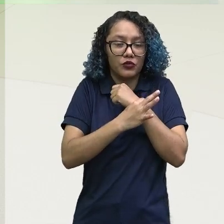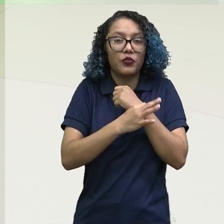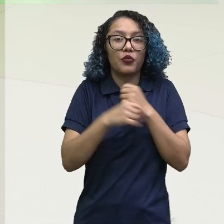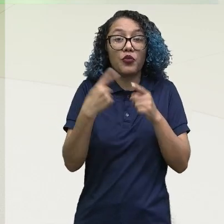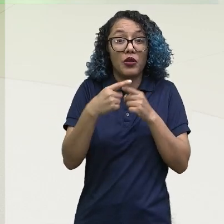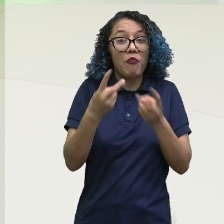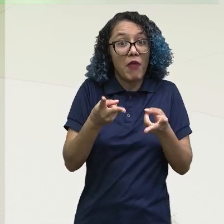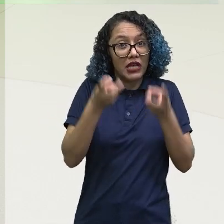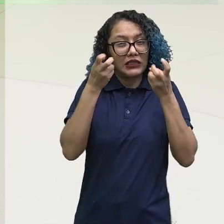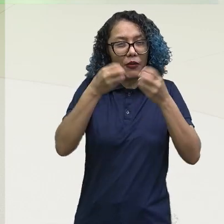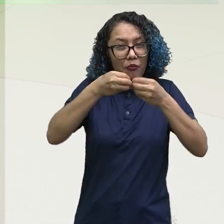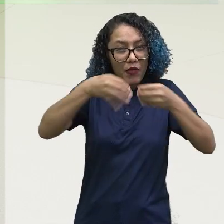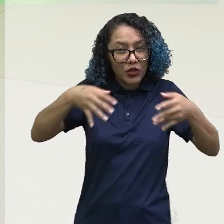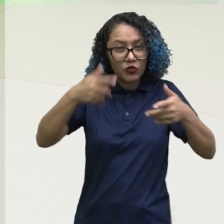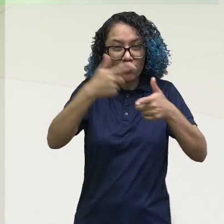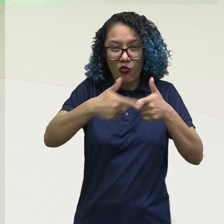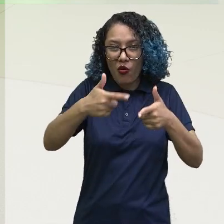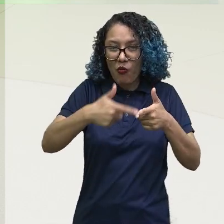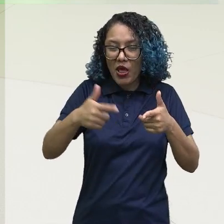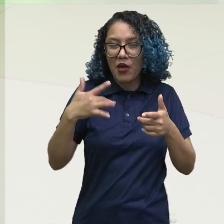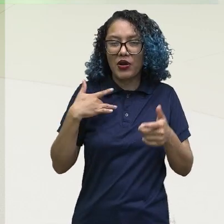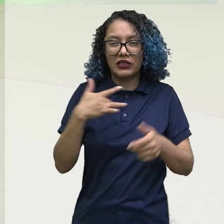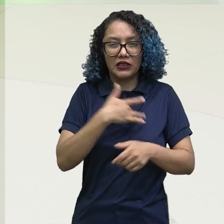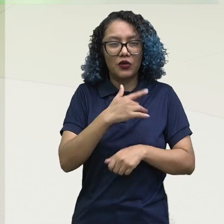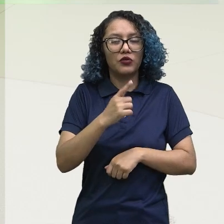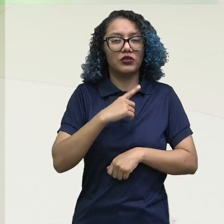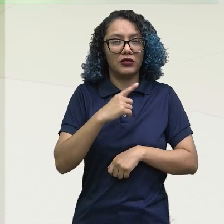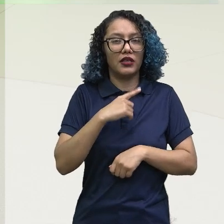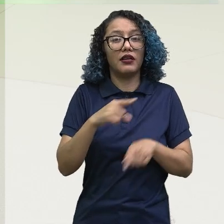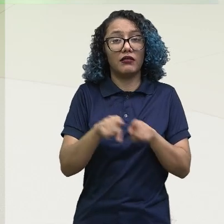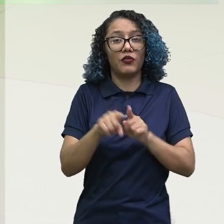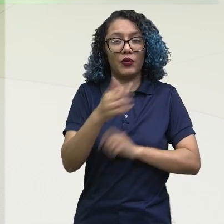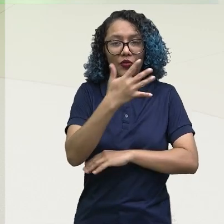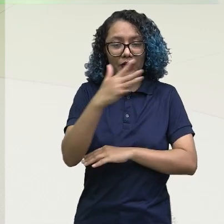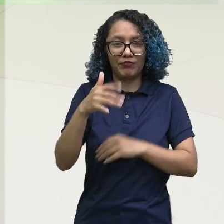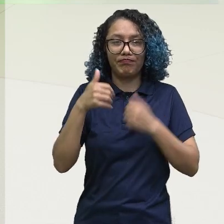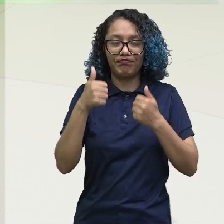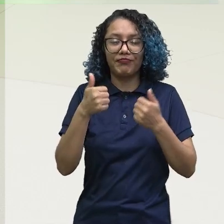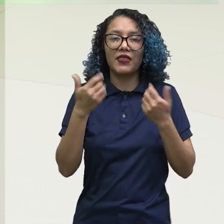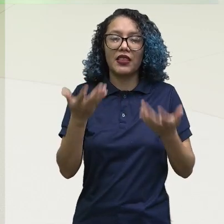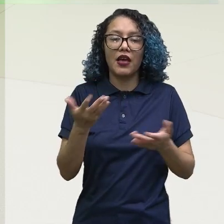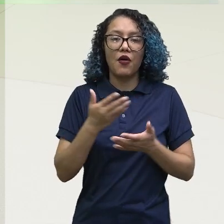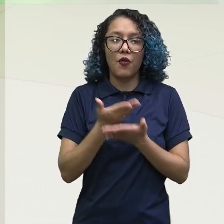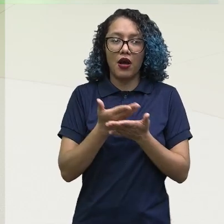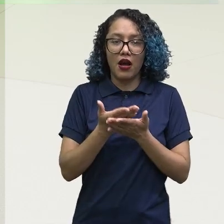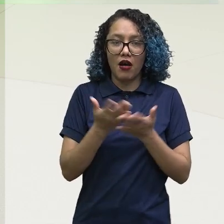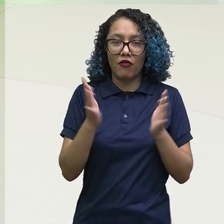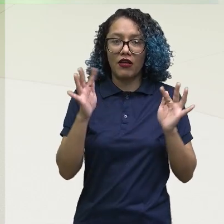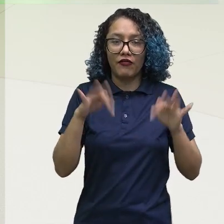aí todos os danos causados à saúde e também ao ambiente. Bom, por aqui a gente finaliza esse